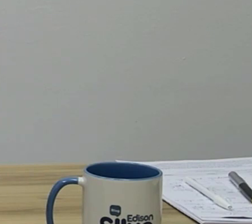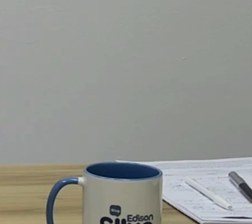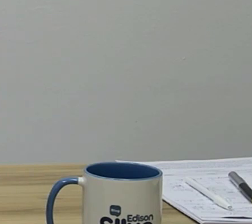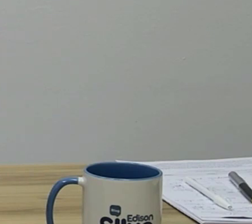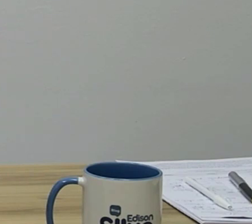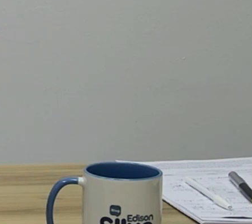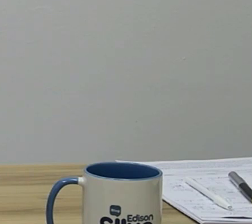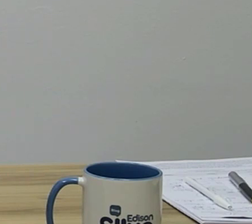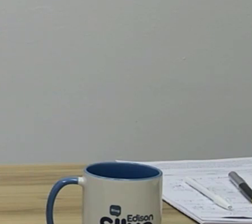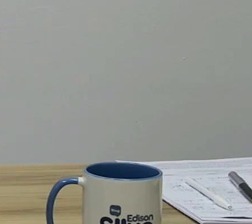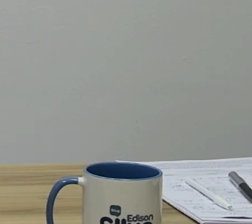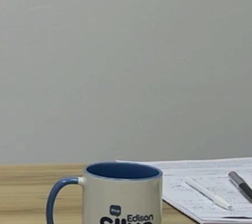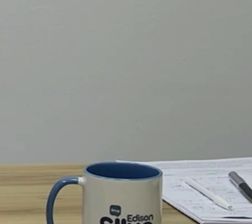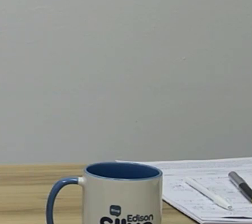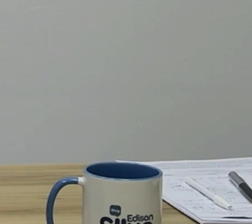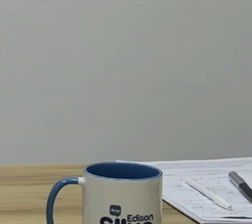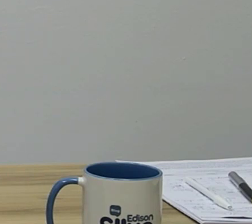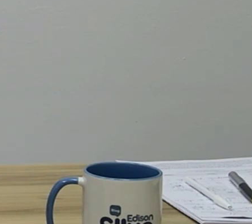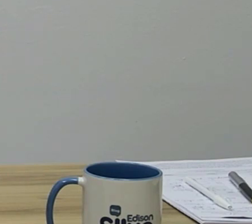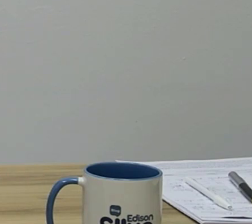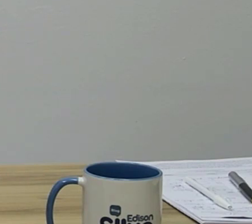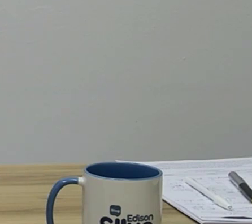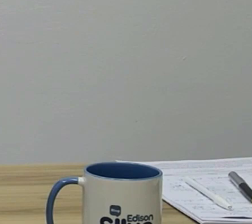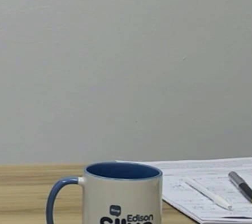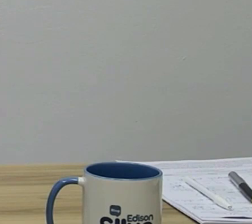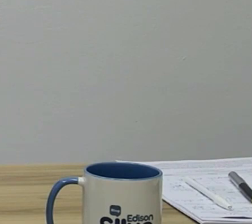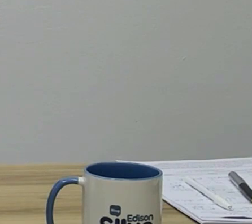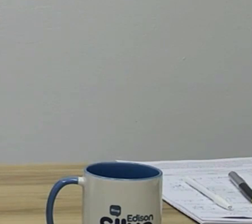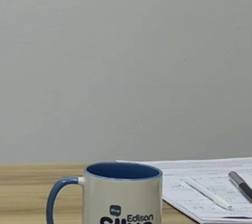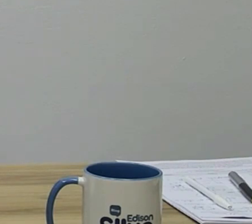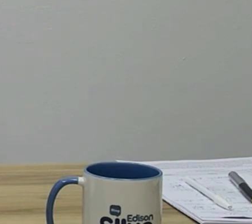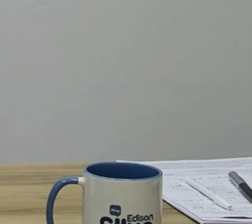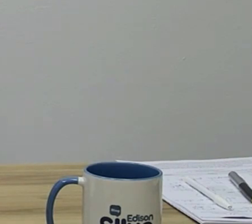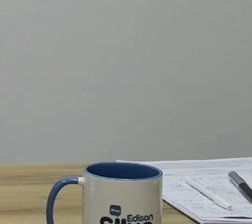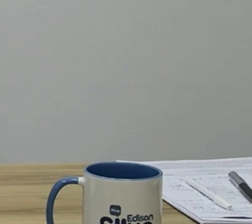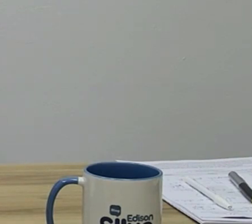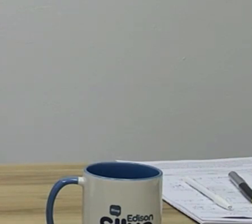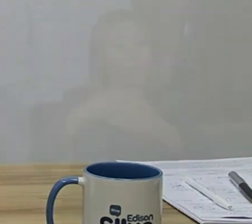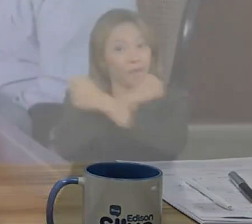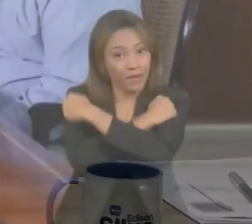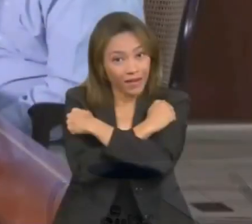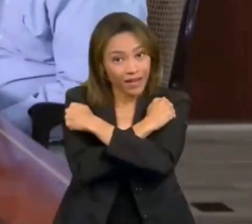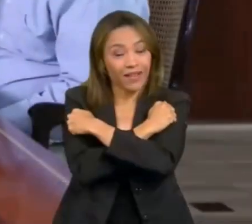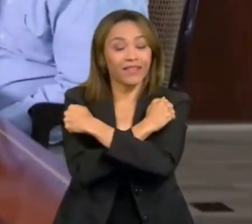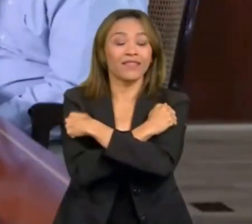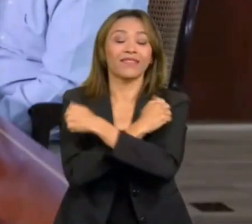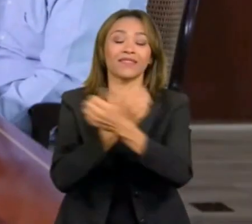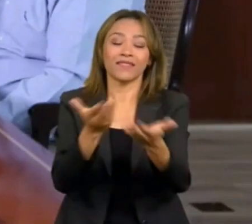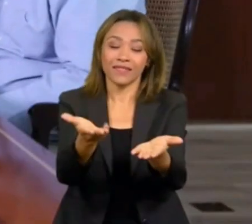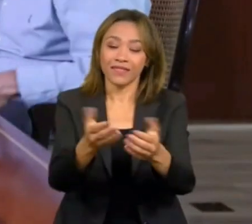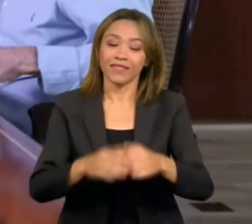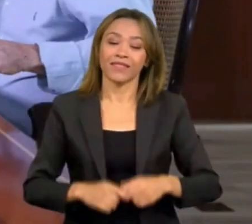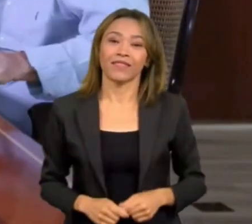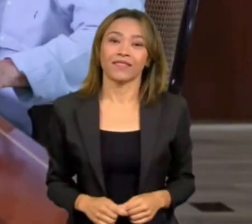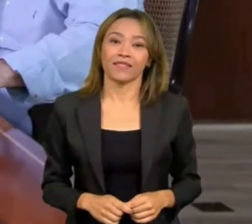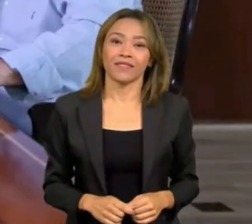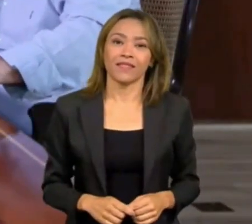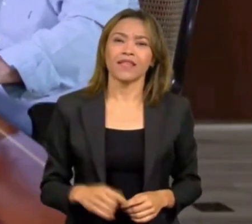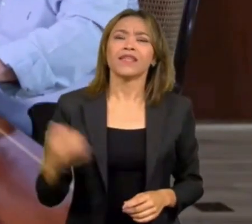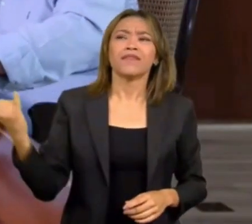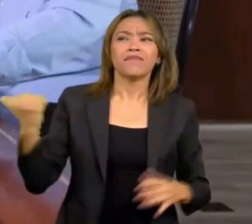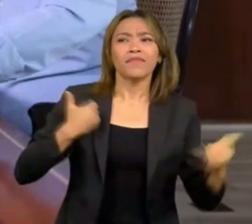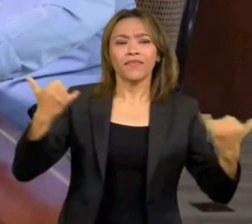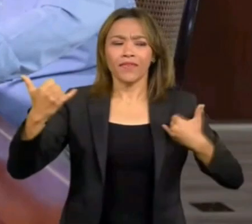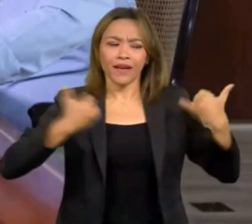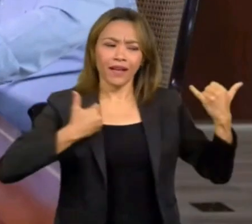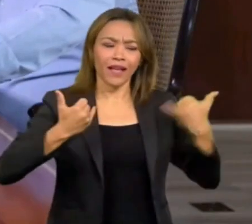uma mensagem de otimismo para os mais jovens. Vamos ouvi-lo. Dizem que muitas vezes as pessoas não gostam